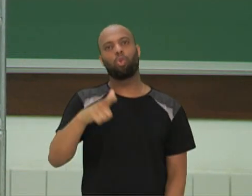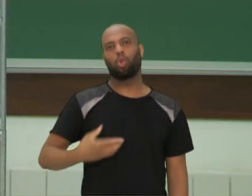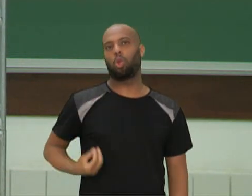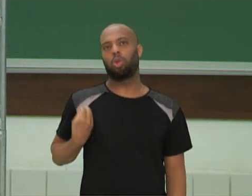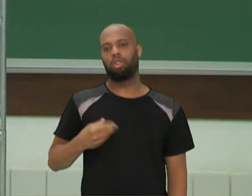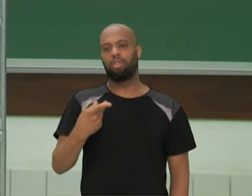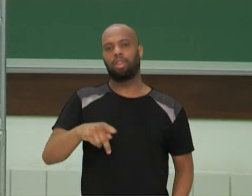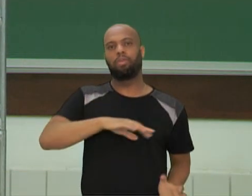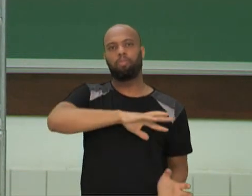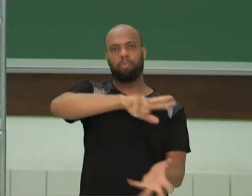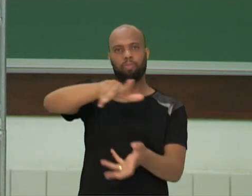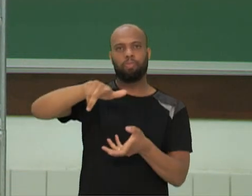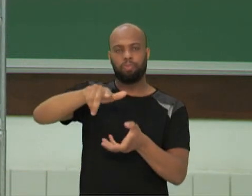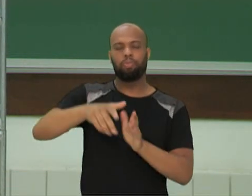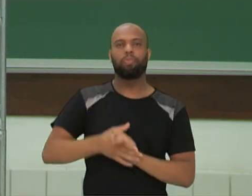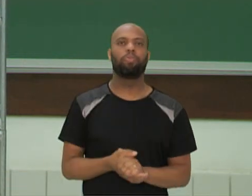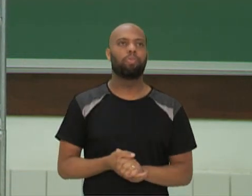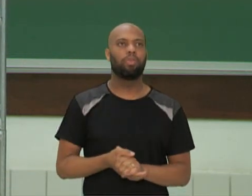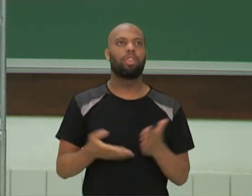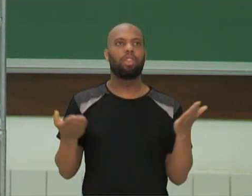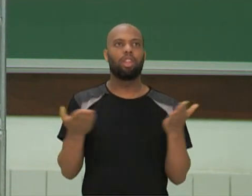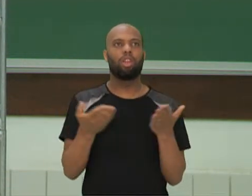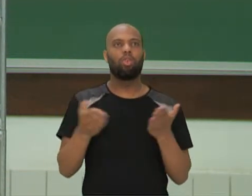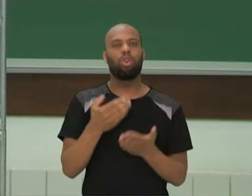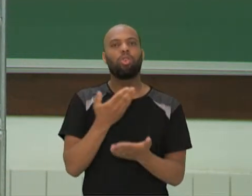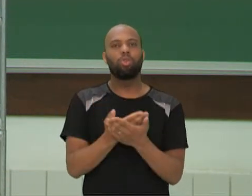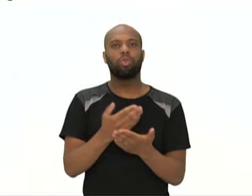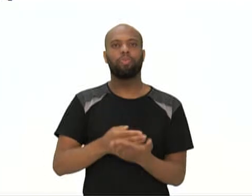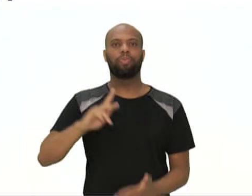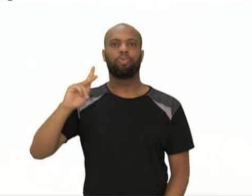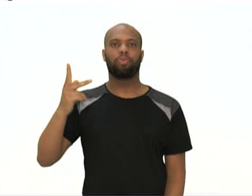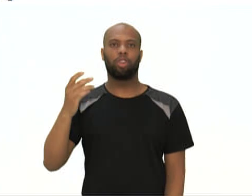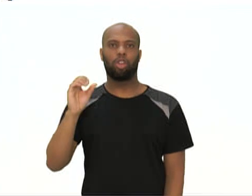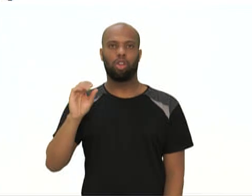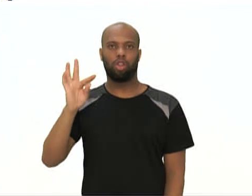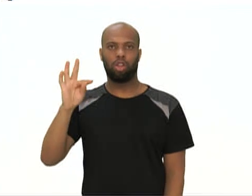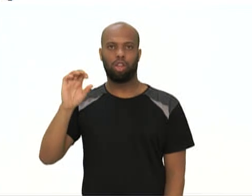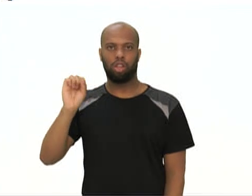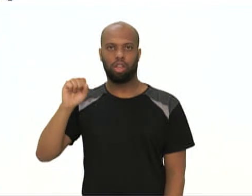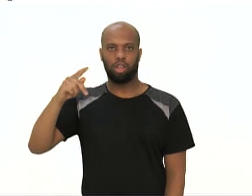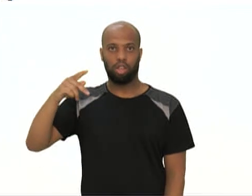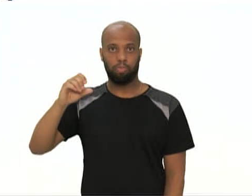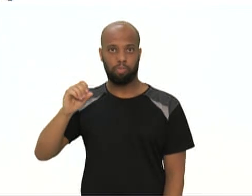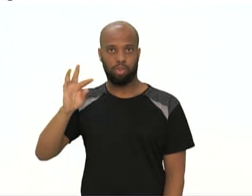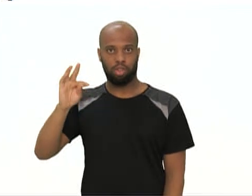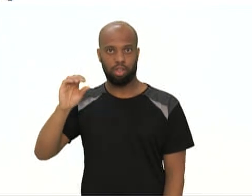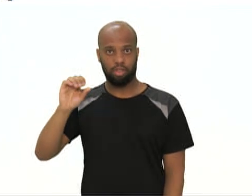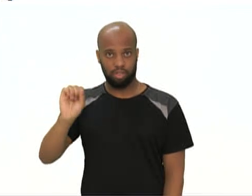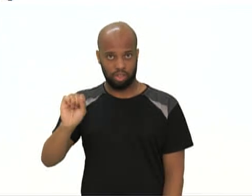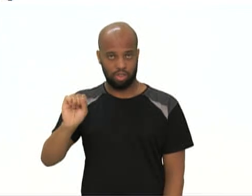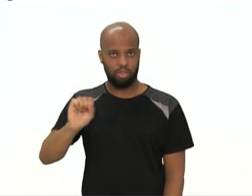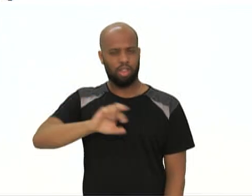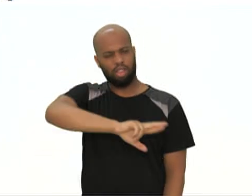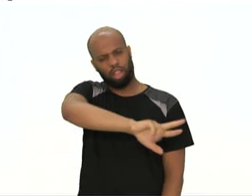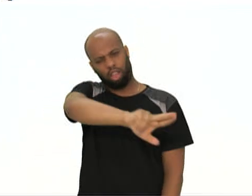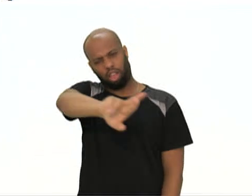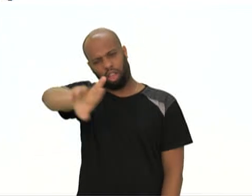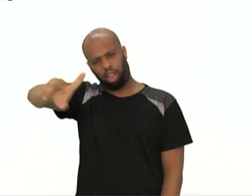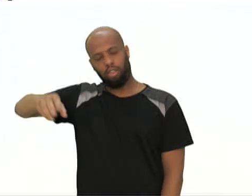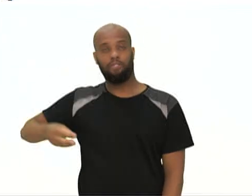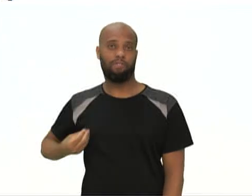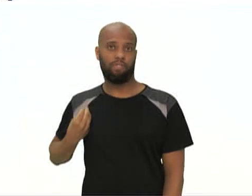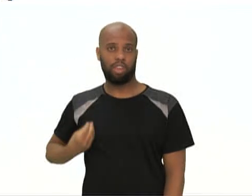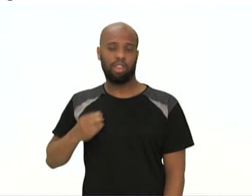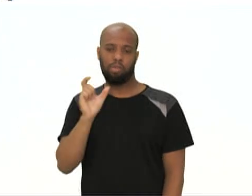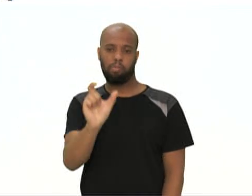vivos que habitam o nosso planeta. Agora nós vamos falar de hotspots de biodiversidade. Hotspots, uma palavra